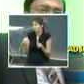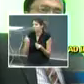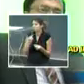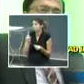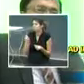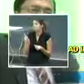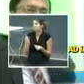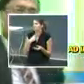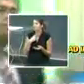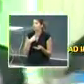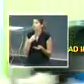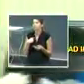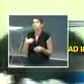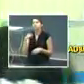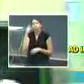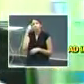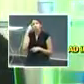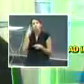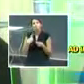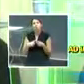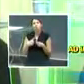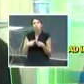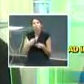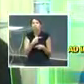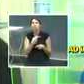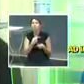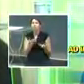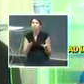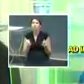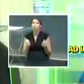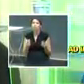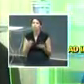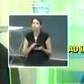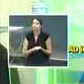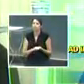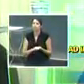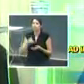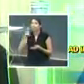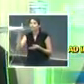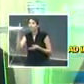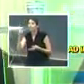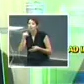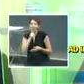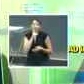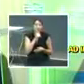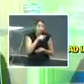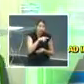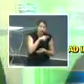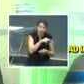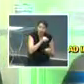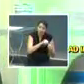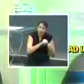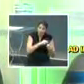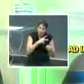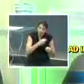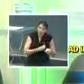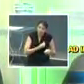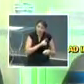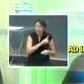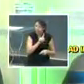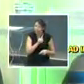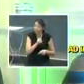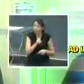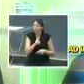Aí Deus lá na eternidade está dizendo: porque não é ele que eu quero que faça. sou eu quem quero operar um milagre sobre a tua vida.